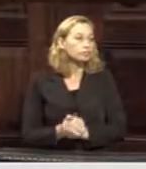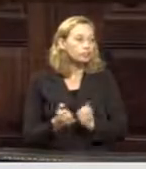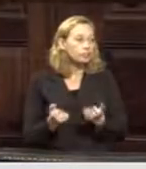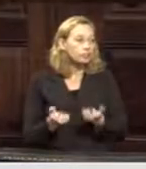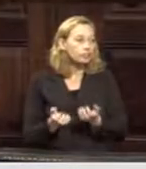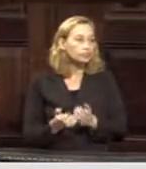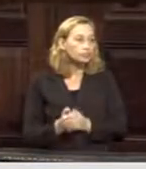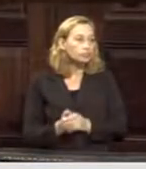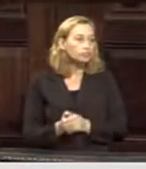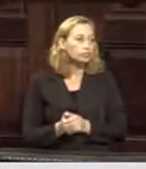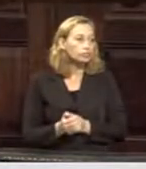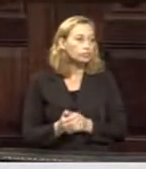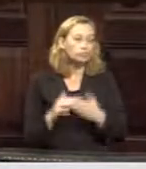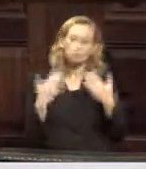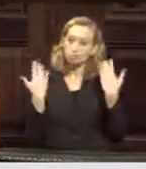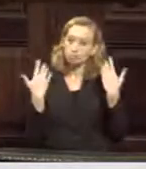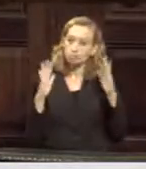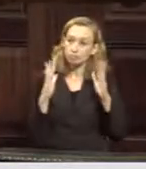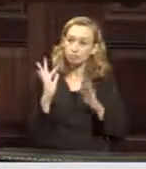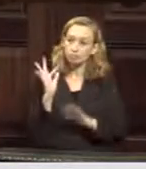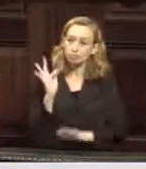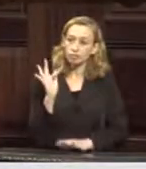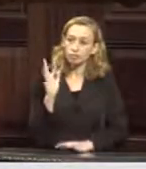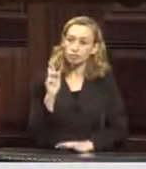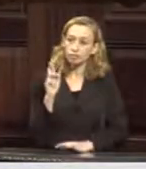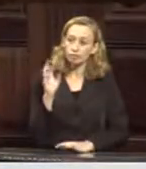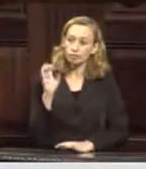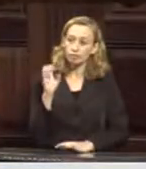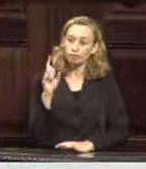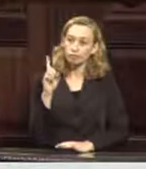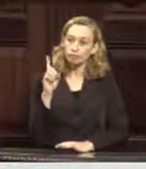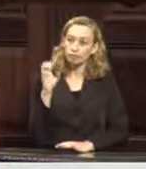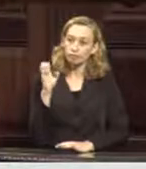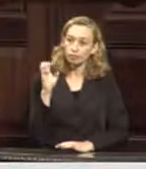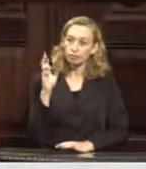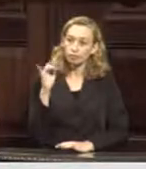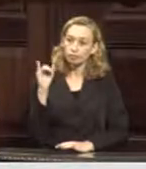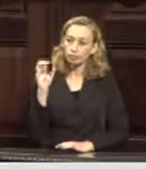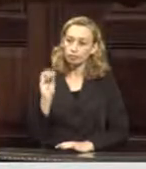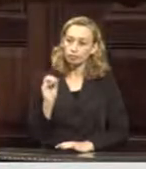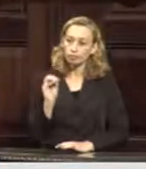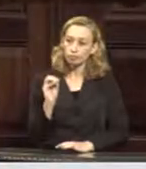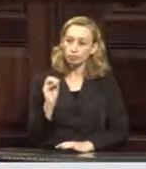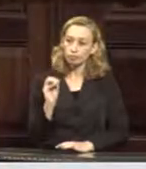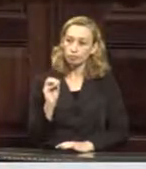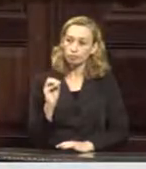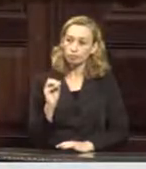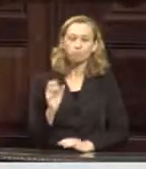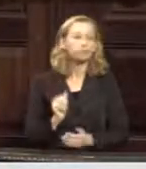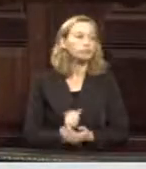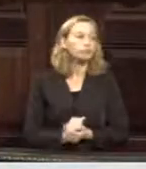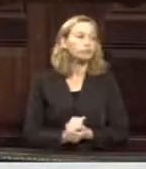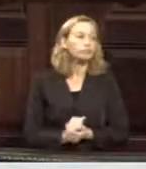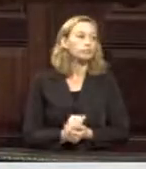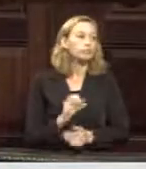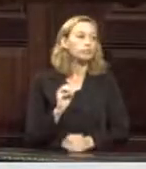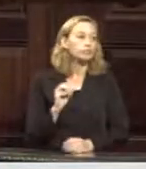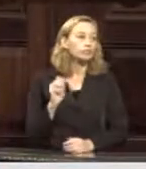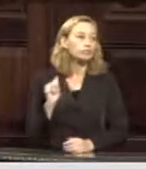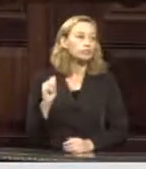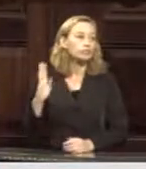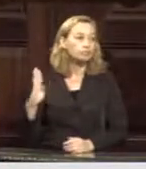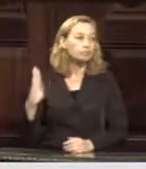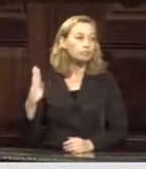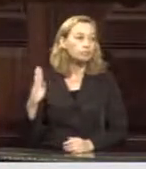saudando o Frederico Greck, advogado que preside a Comissão de Direito Agrário da OAB-RJ. O debate